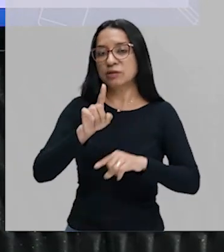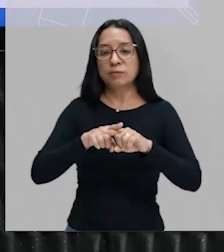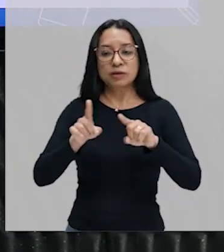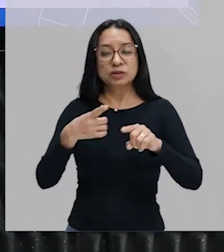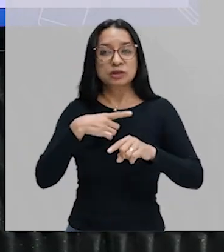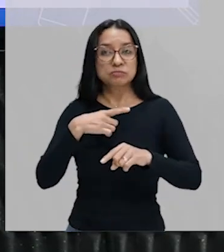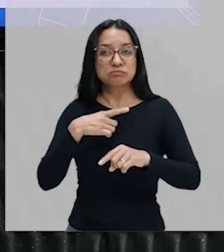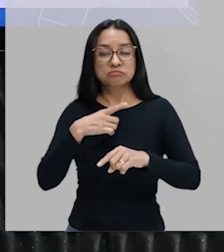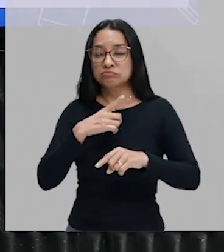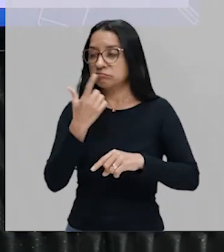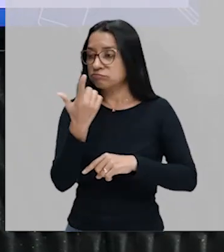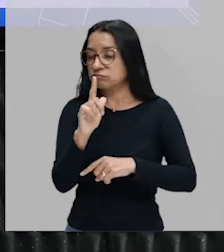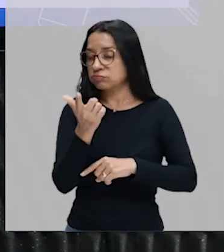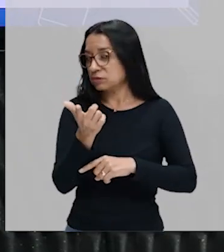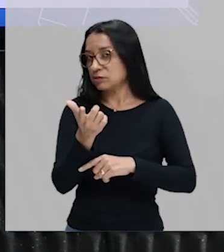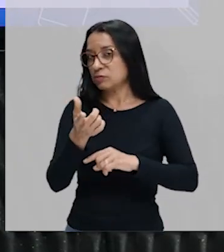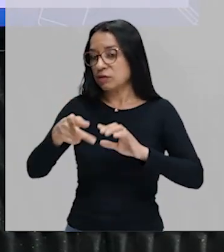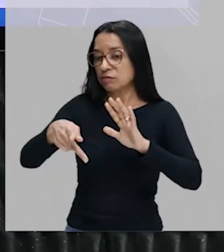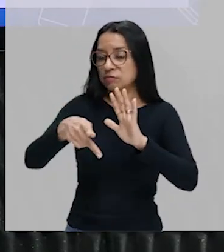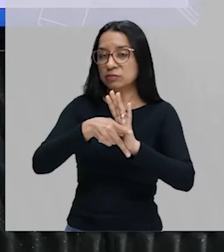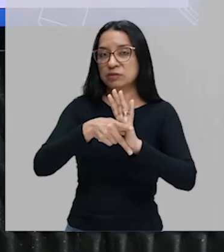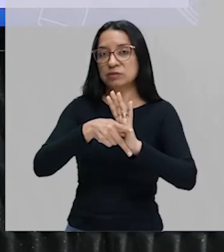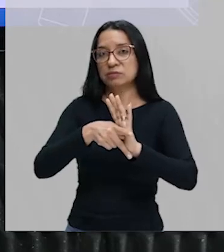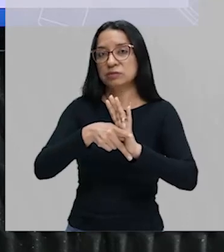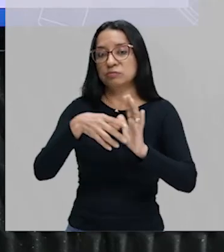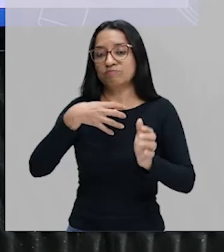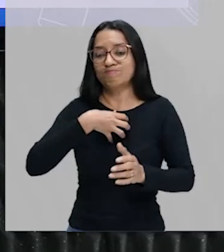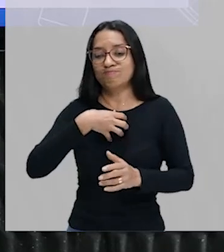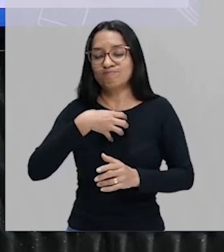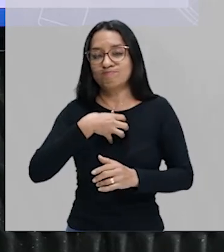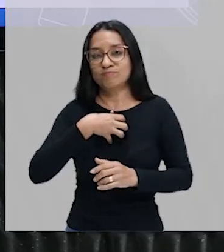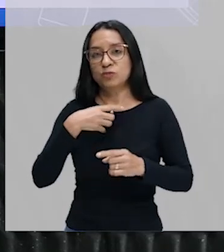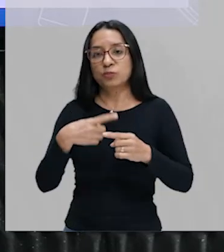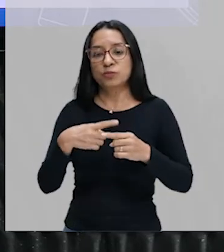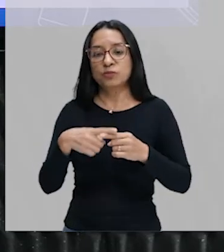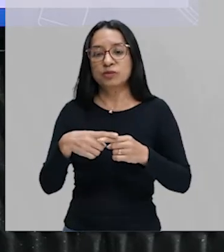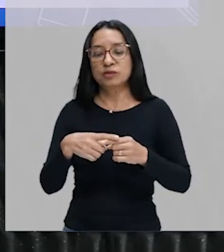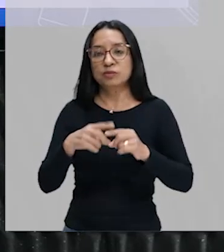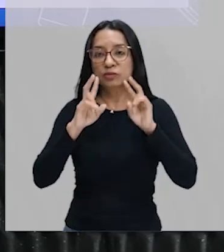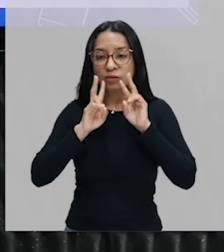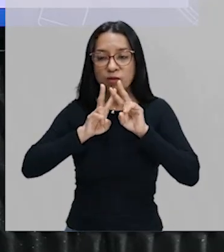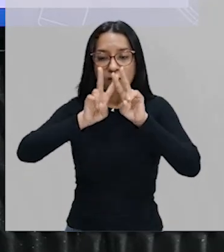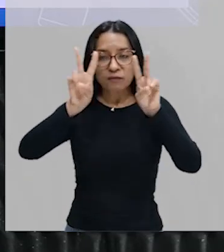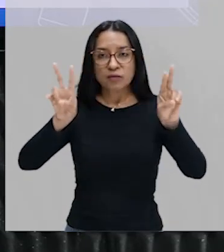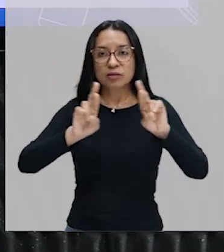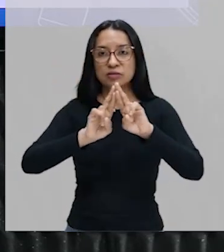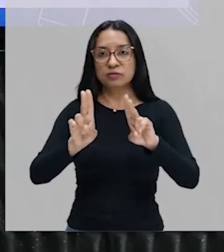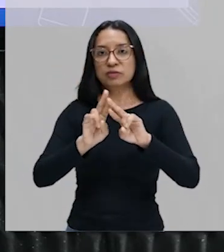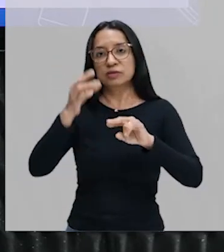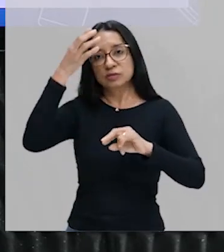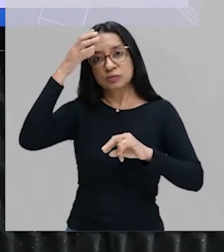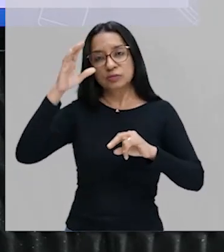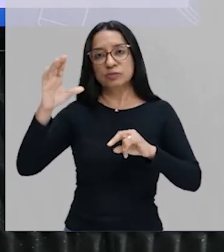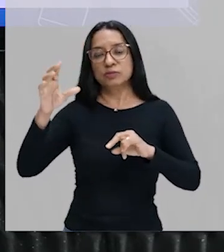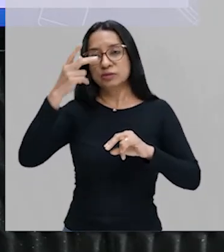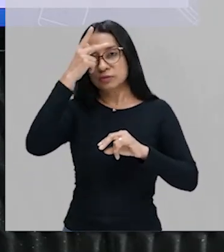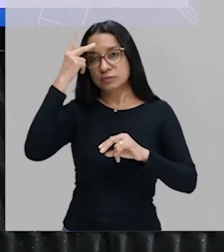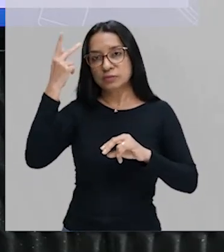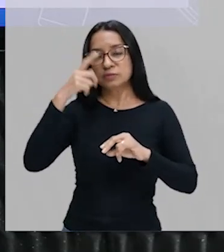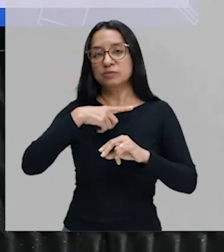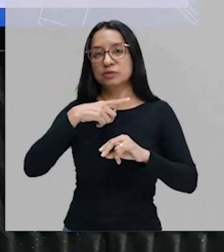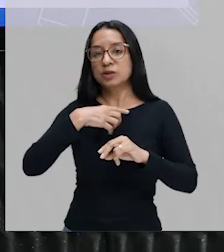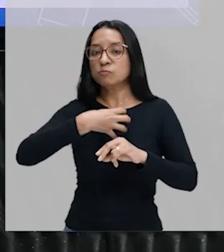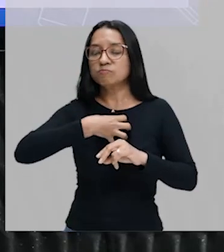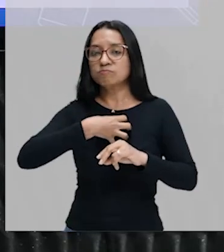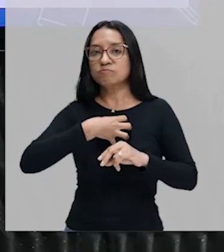esse sentimento de patriotismo, de real pertencimento. Por quê, Marcos? Porque quando vai olhar as suas diferenças culturais, essas pessoas elas têm